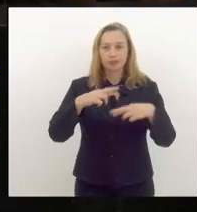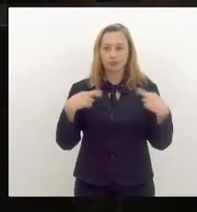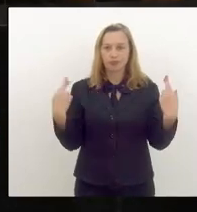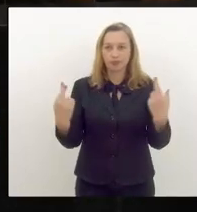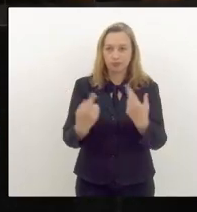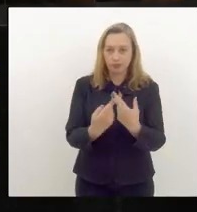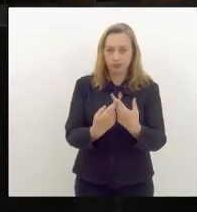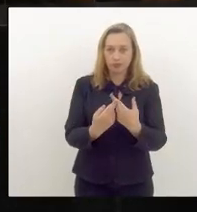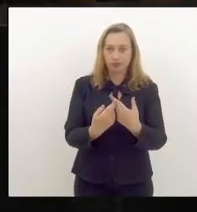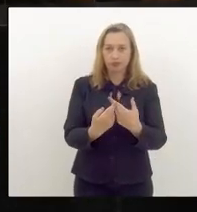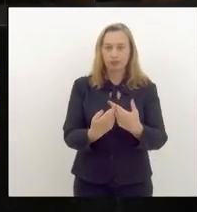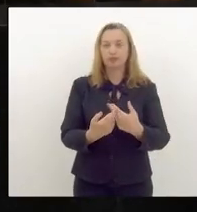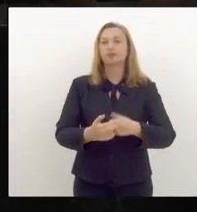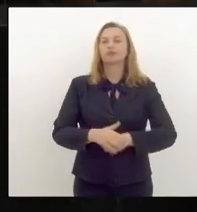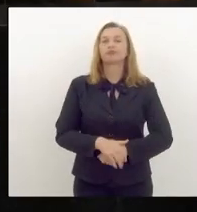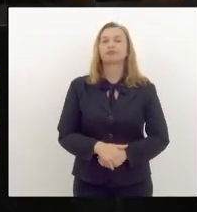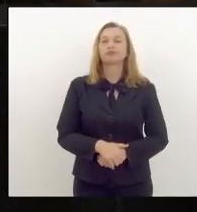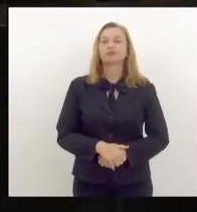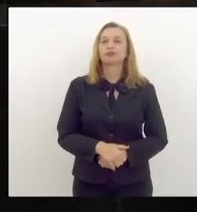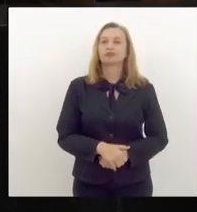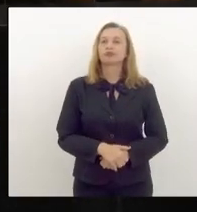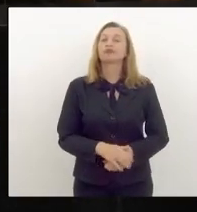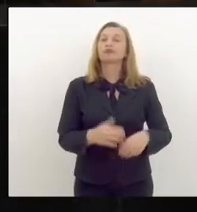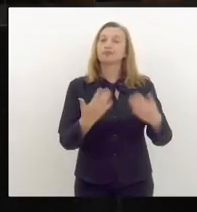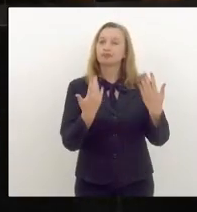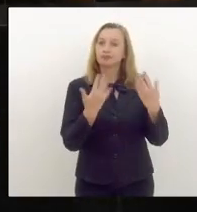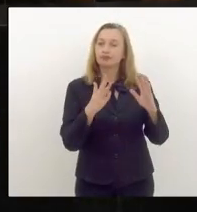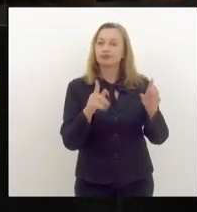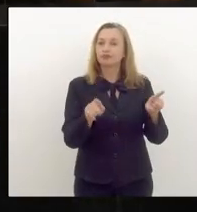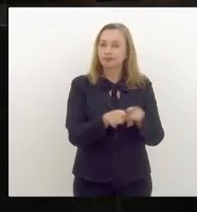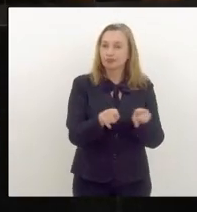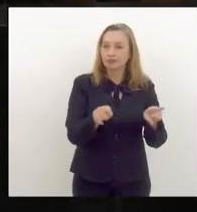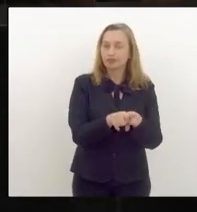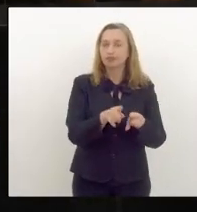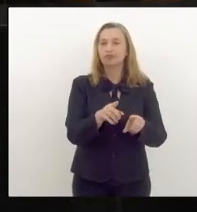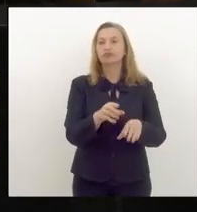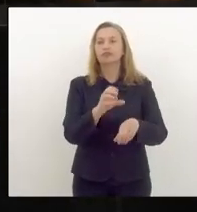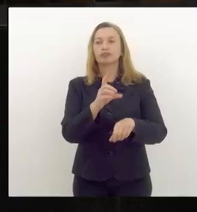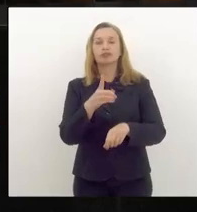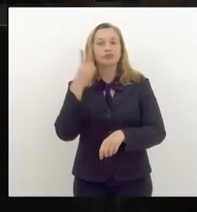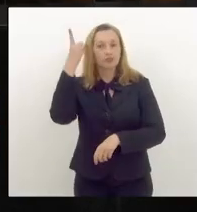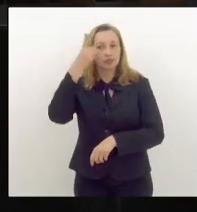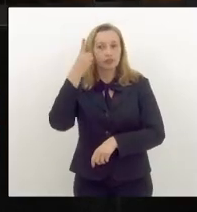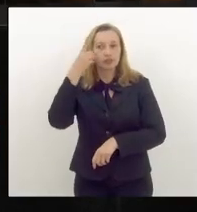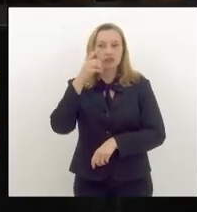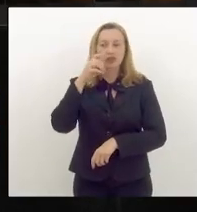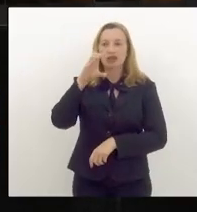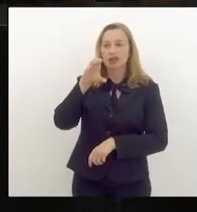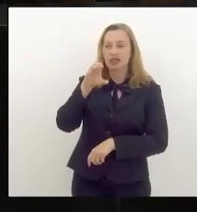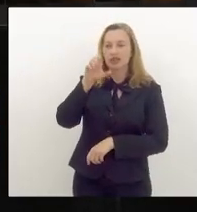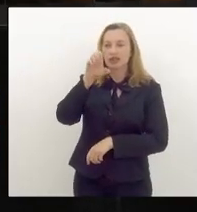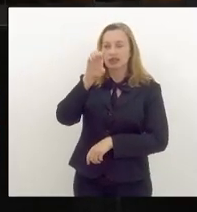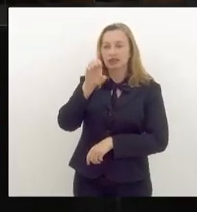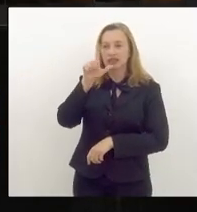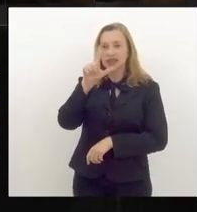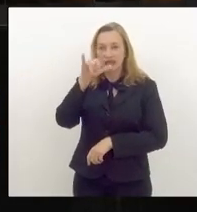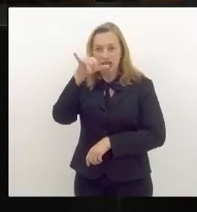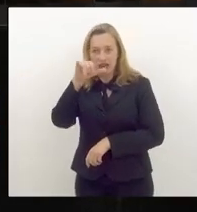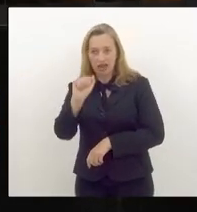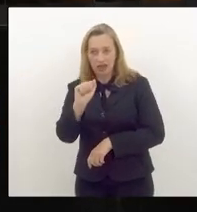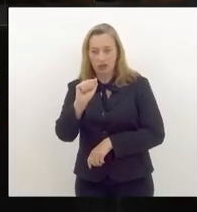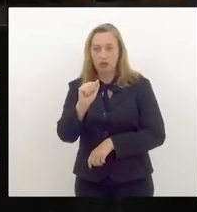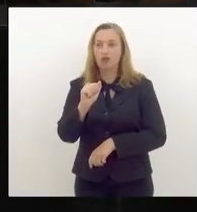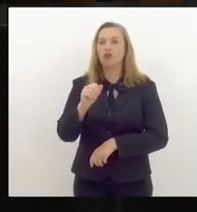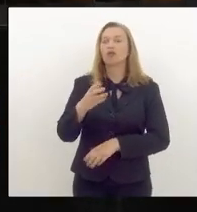pós-recesso cumprimentando também a deputada Célia Jordão com Celso a vossa